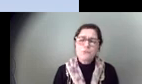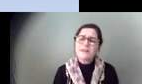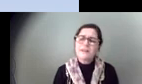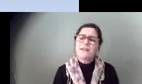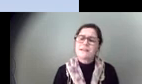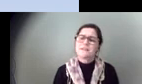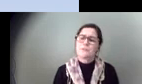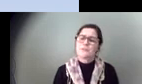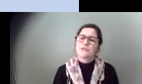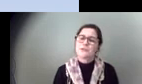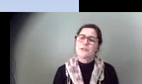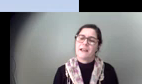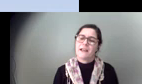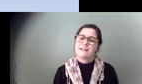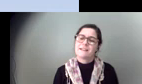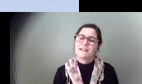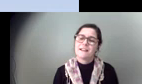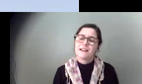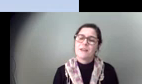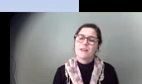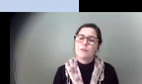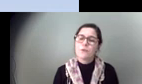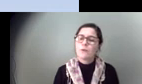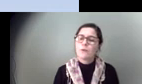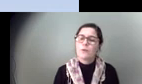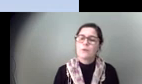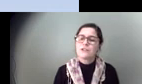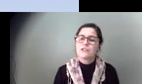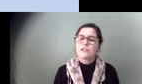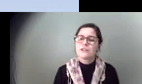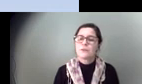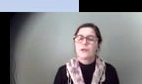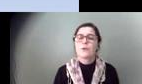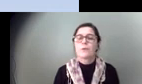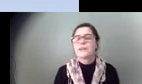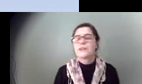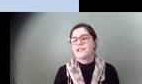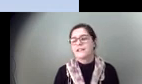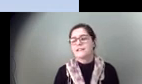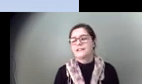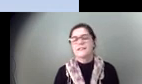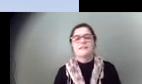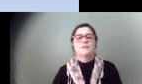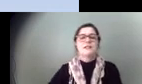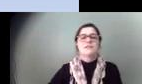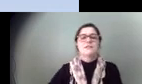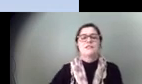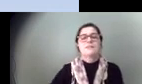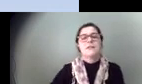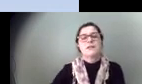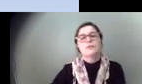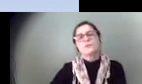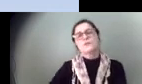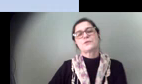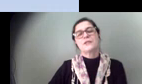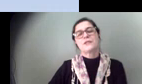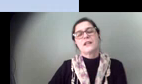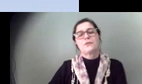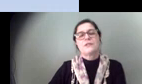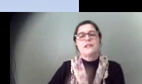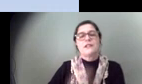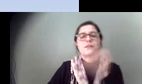umas confidências profissionais, né? É muito bom a gente ter com quem compartilhar, né? Então, a gente espera que o